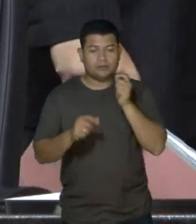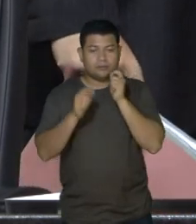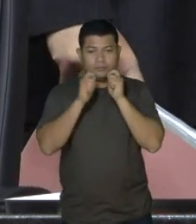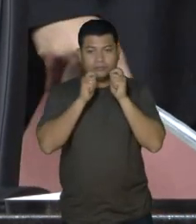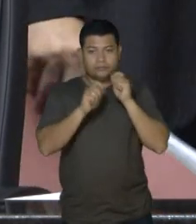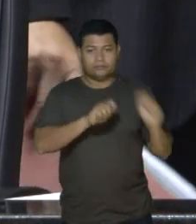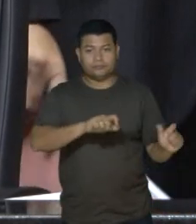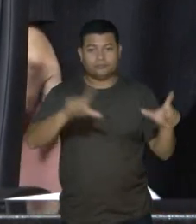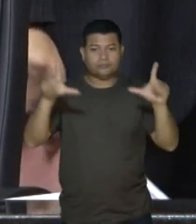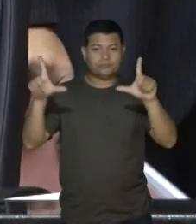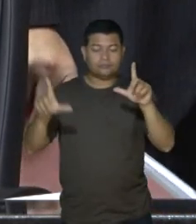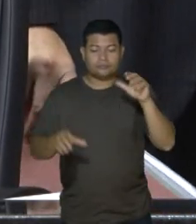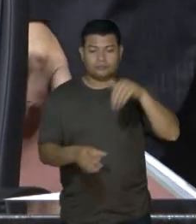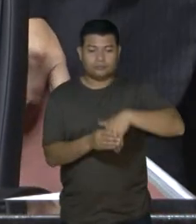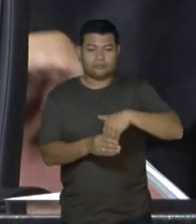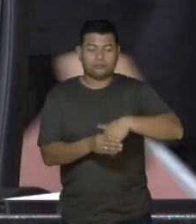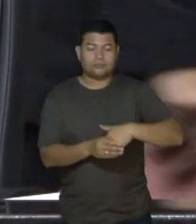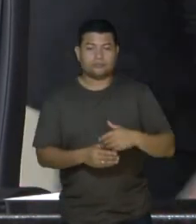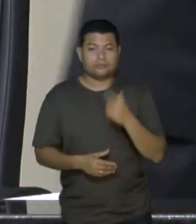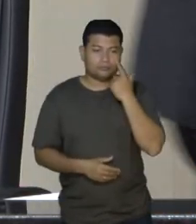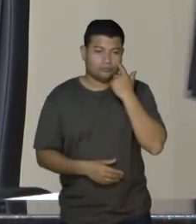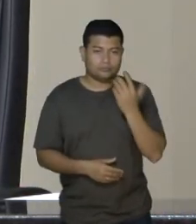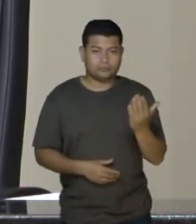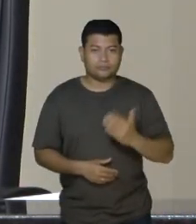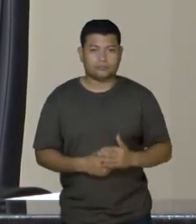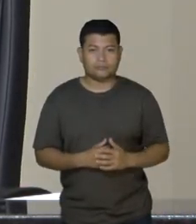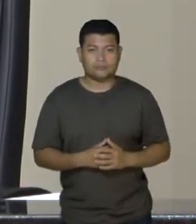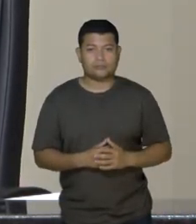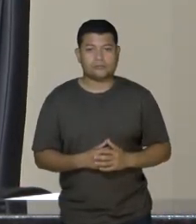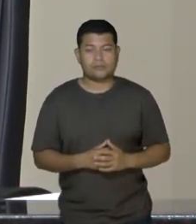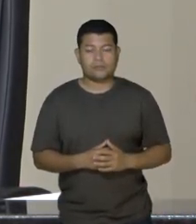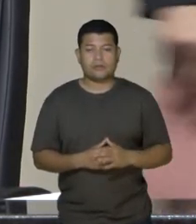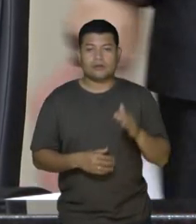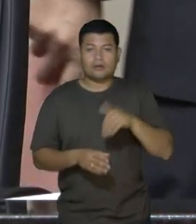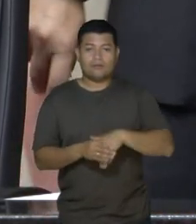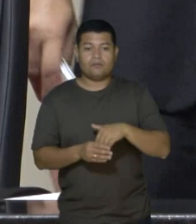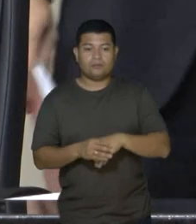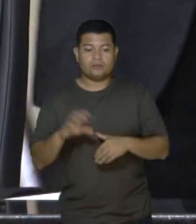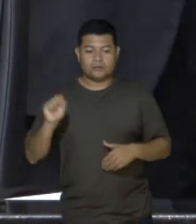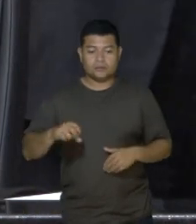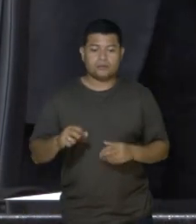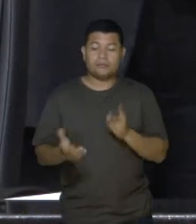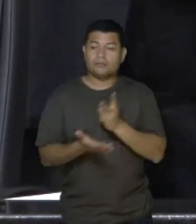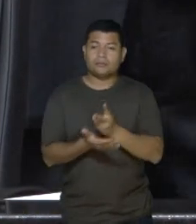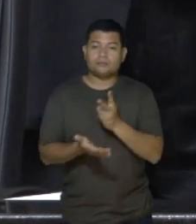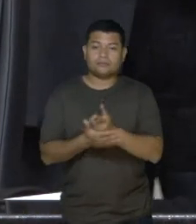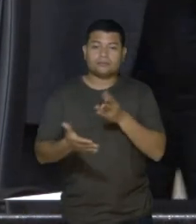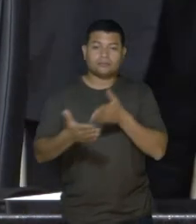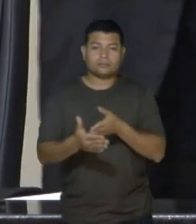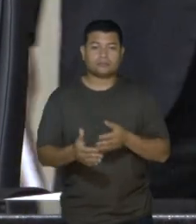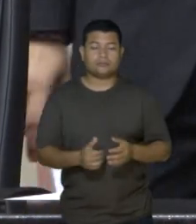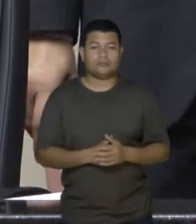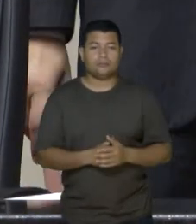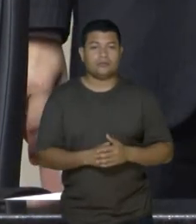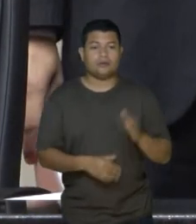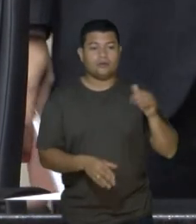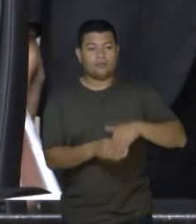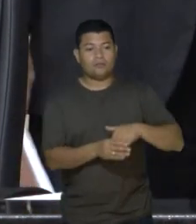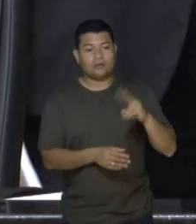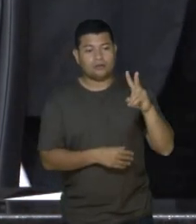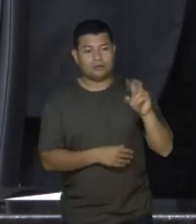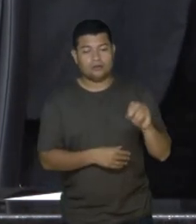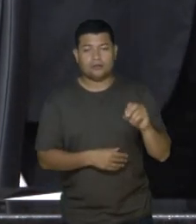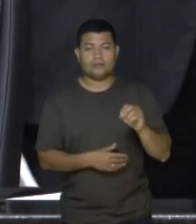seu direito de voto. Quem vota sim, mantém o veto. Quem vota